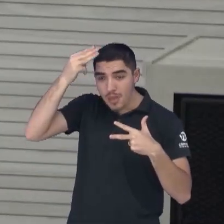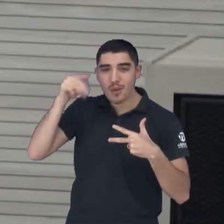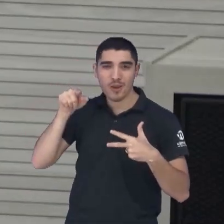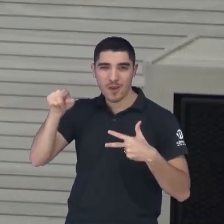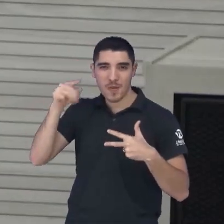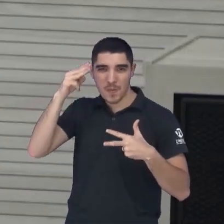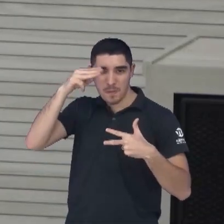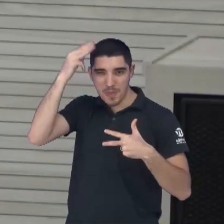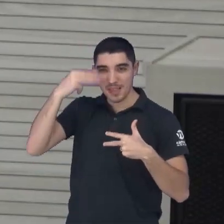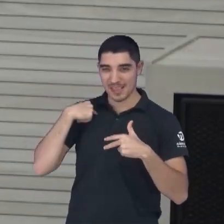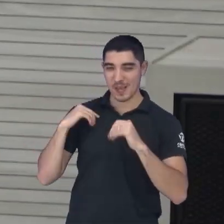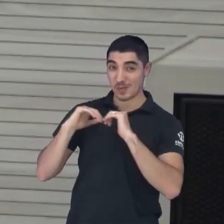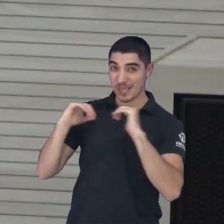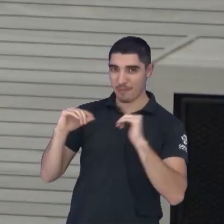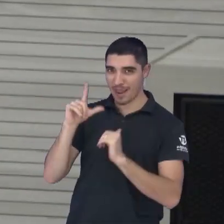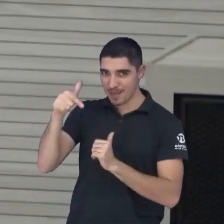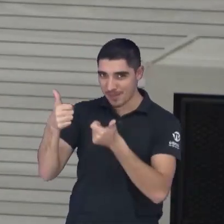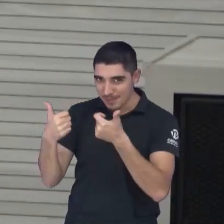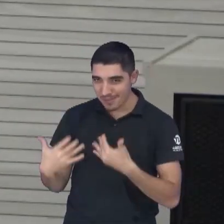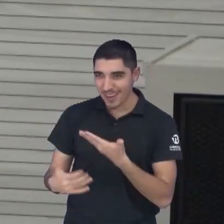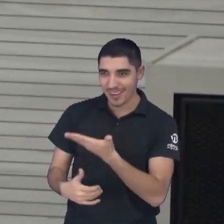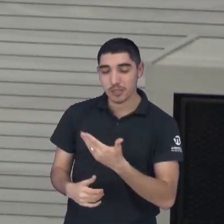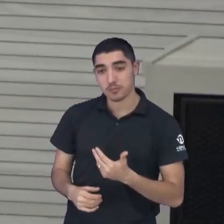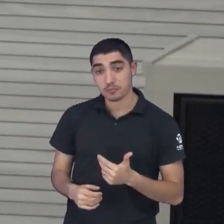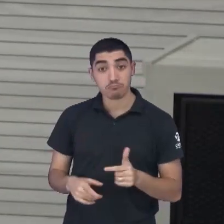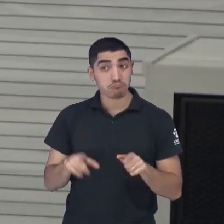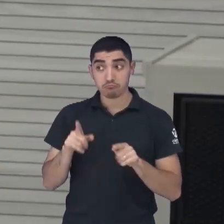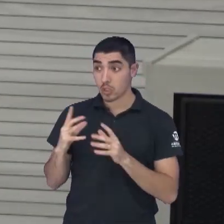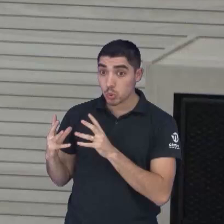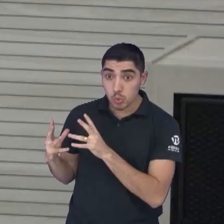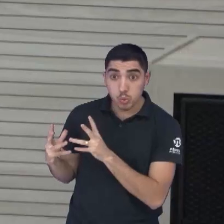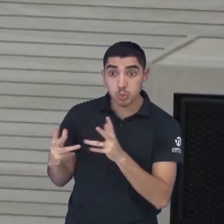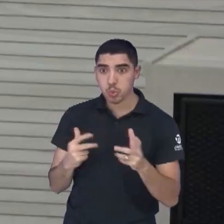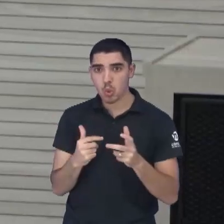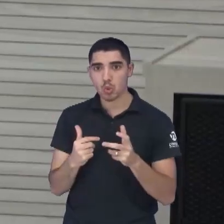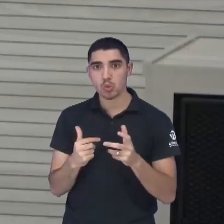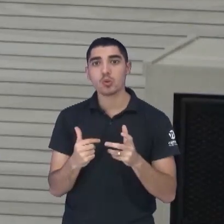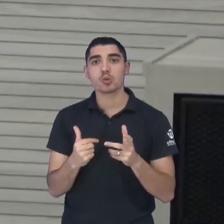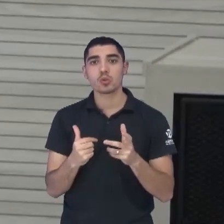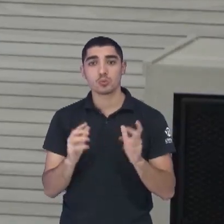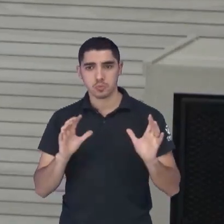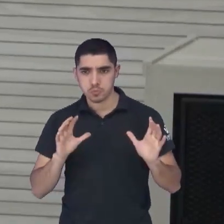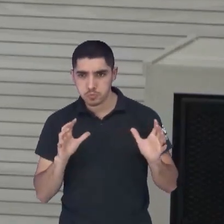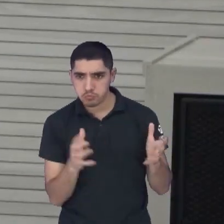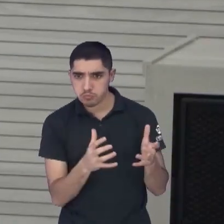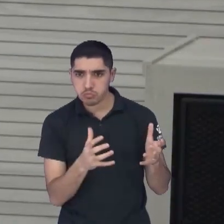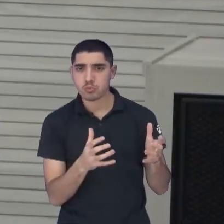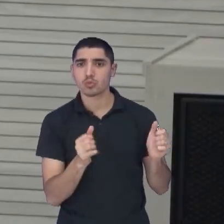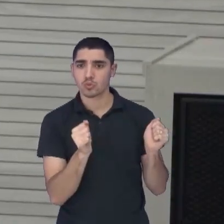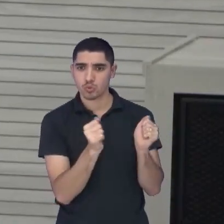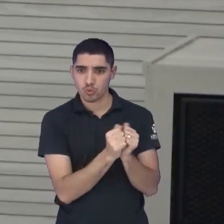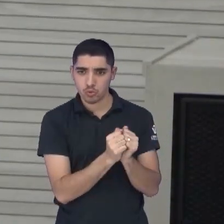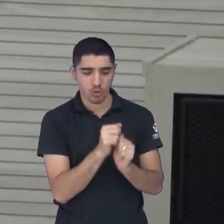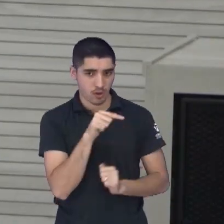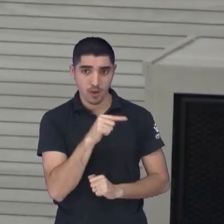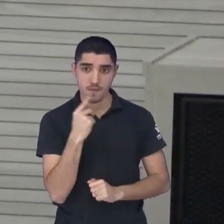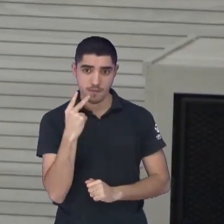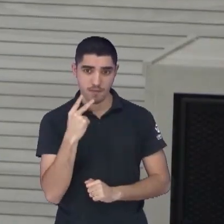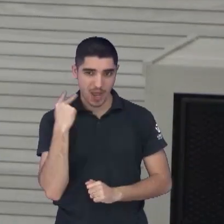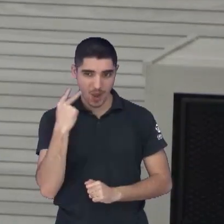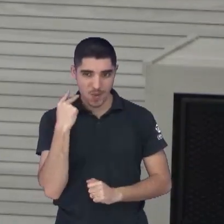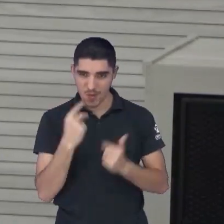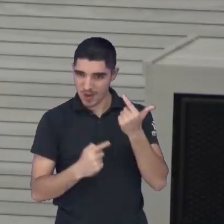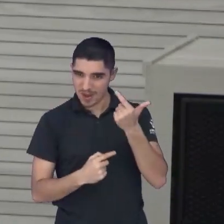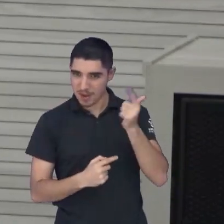para falar separado, né? E que se juntaram aos vereadores, Chagas já falei, se juntaram aos vereadores de outros